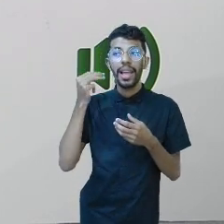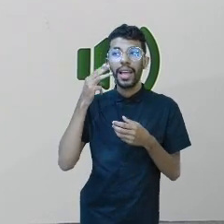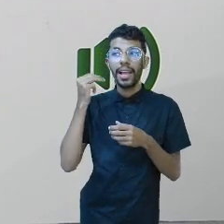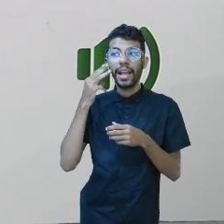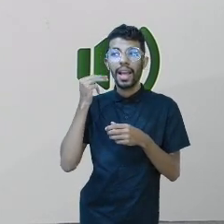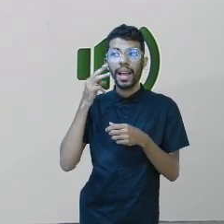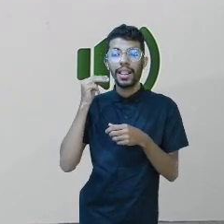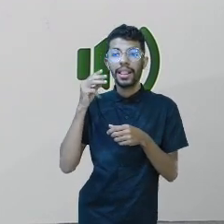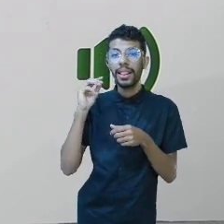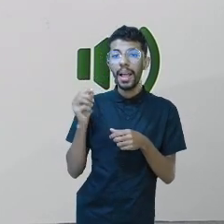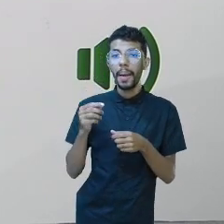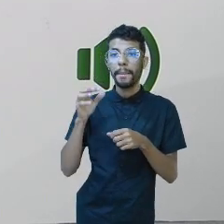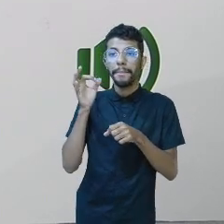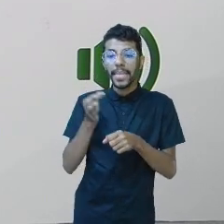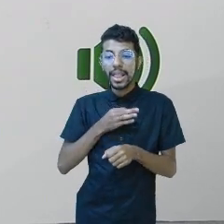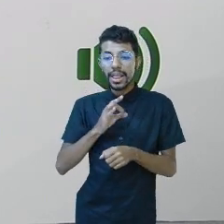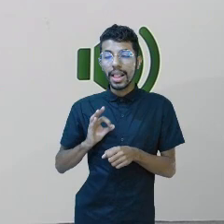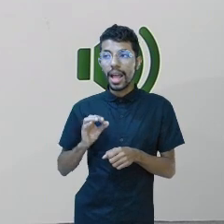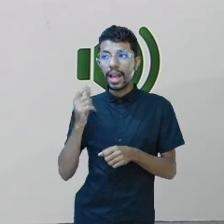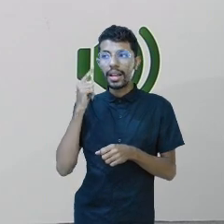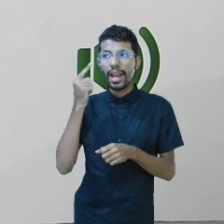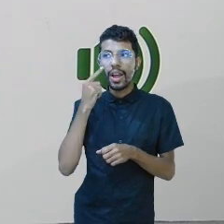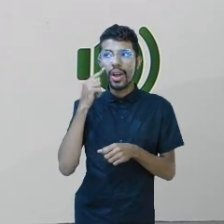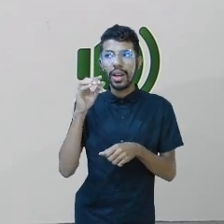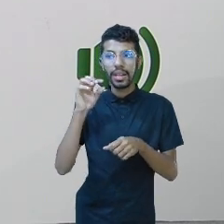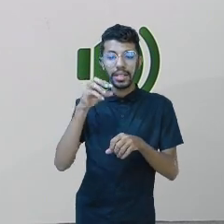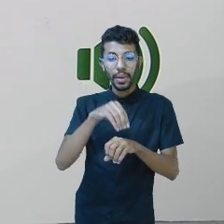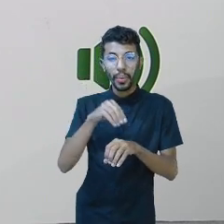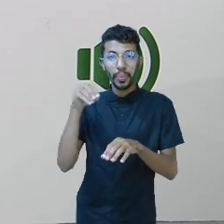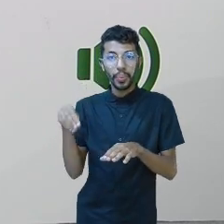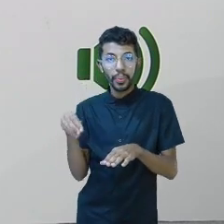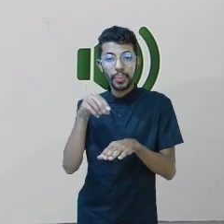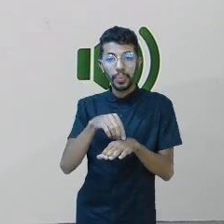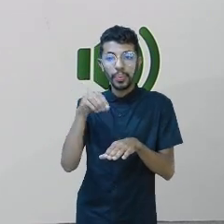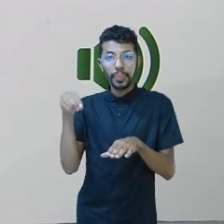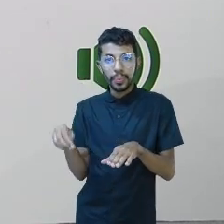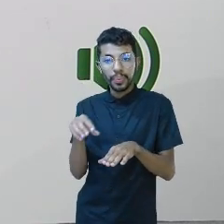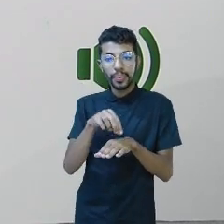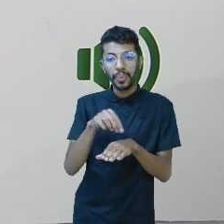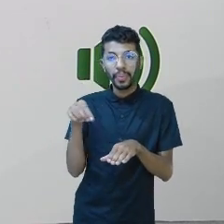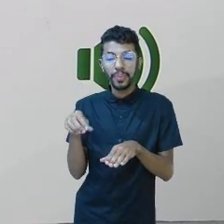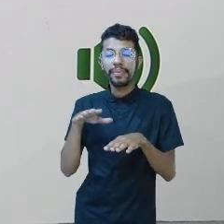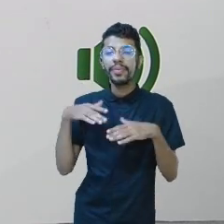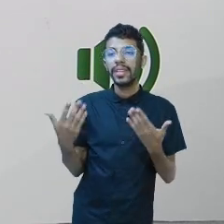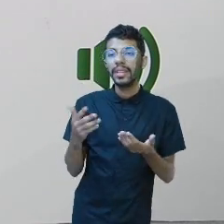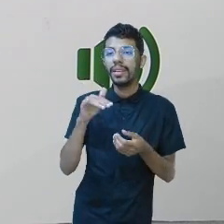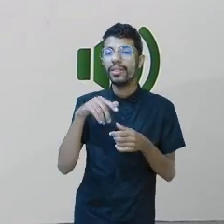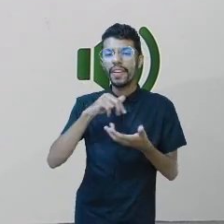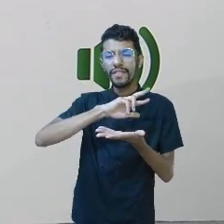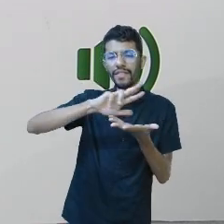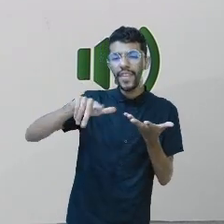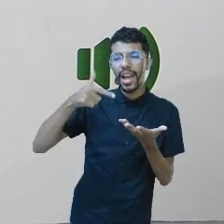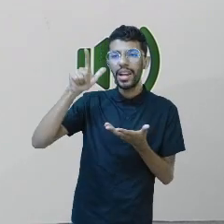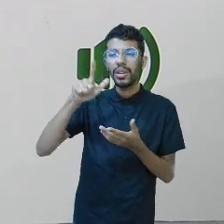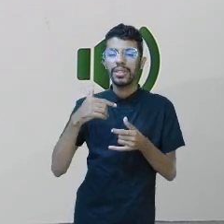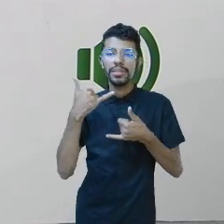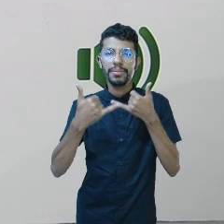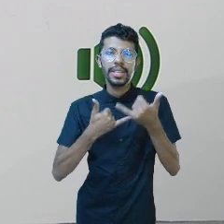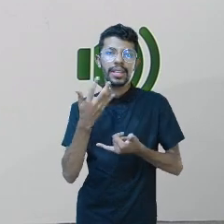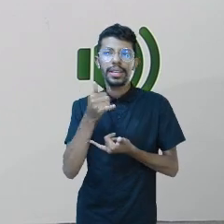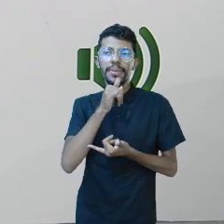né? Gata pintada, quem foi que te pintou? E tantas outras brincadeiras, né?